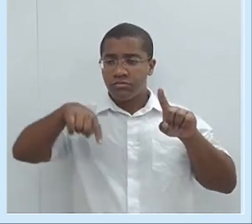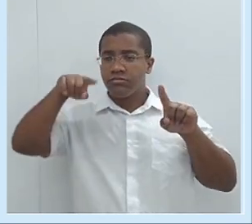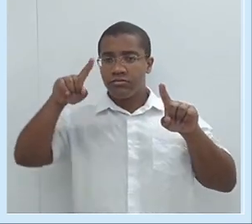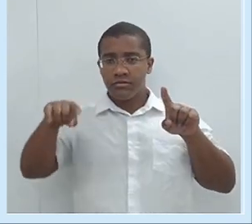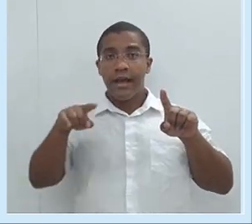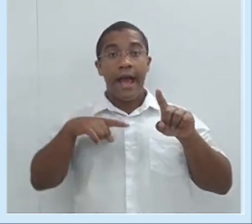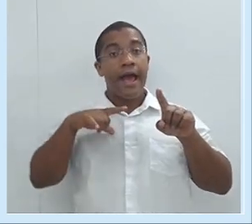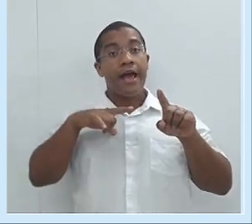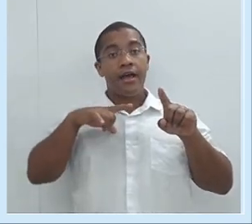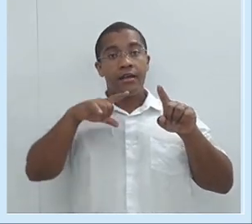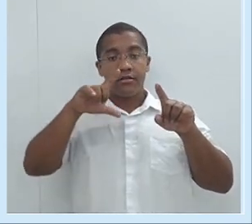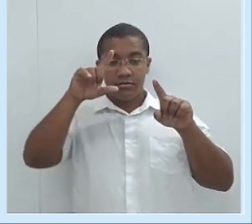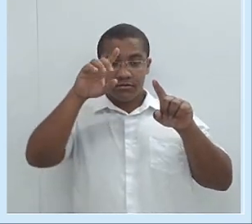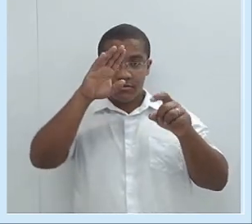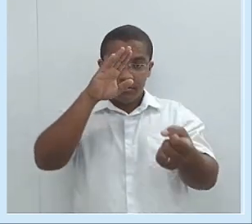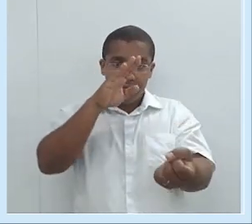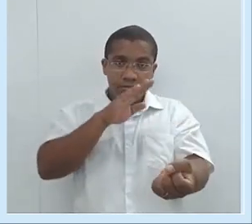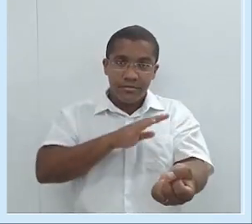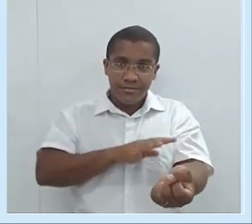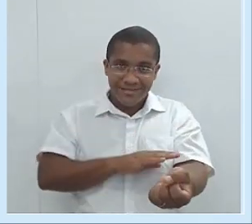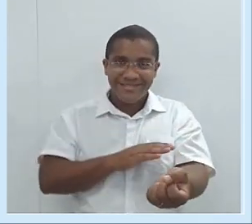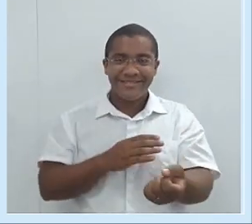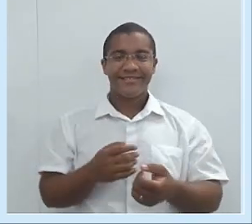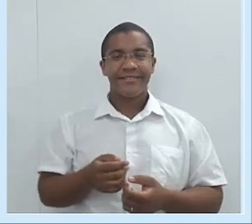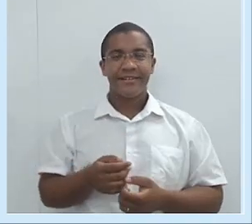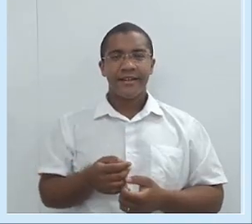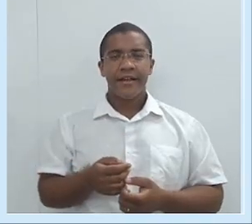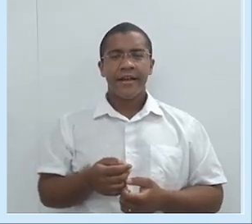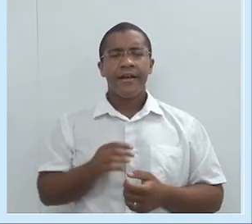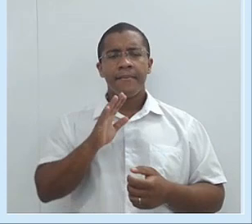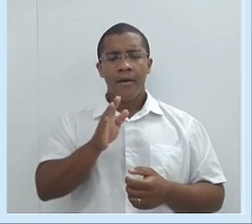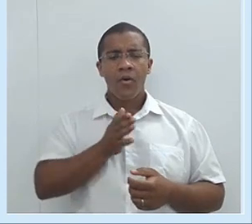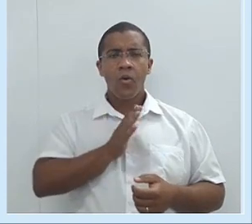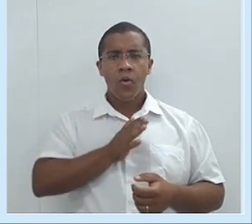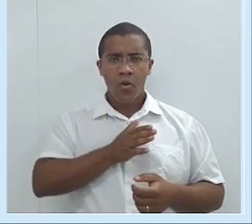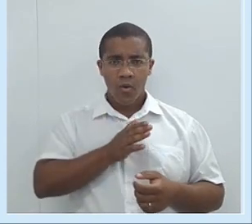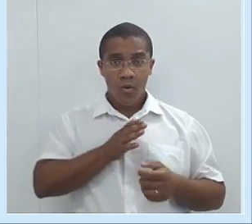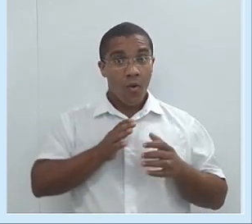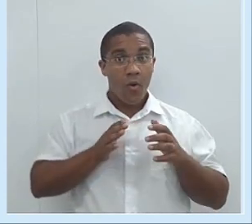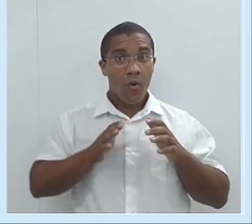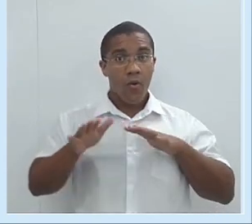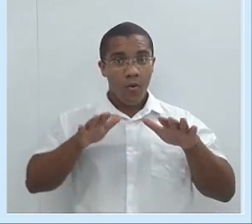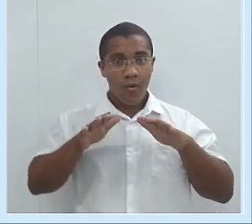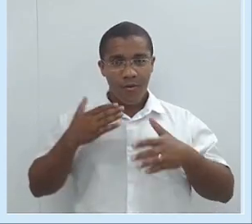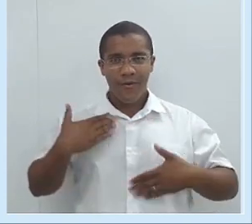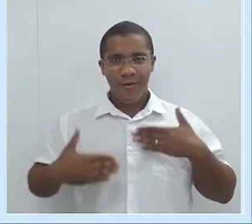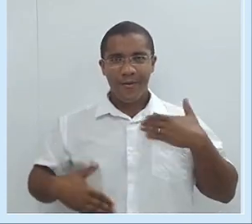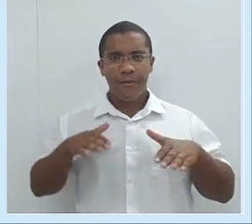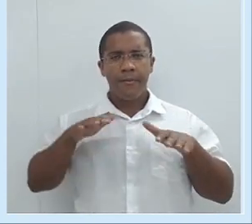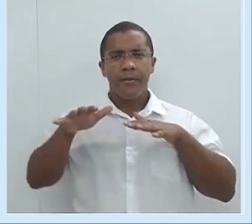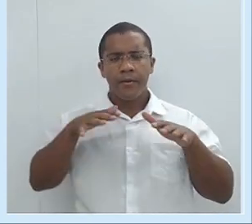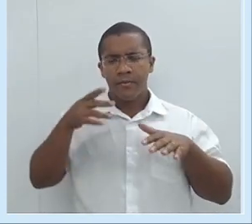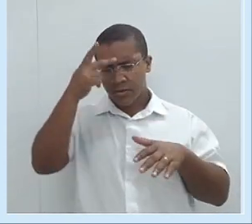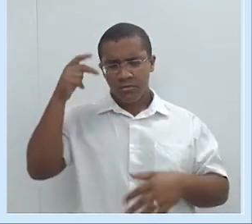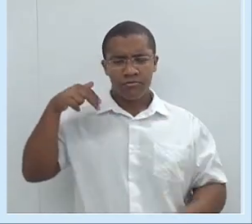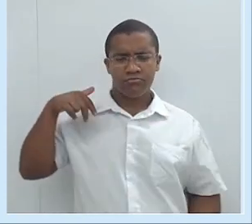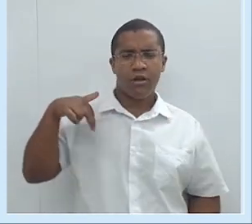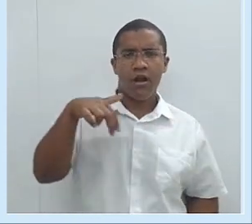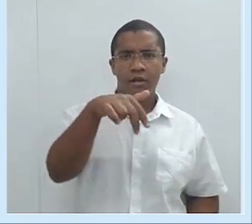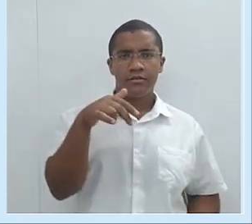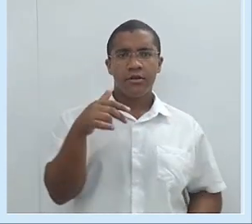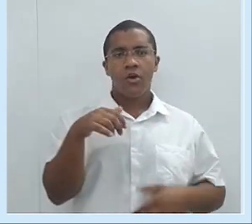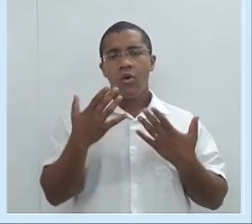diminuir durante o repouso. Quando o corpo está em movimento, uma pessoa que está caminhando